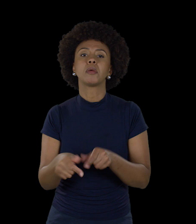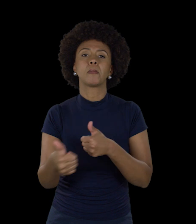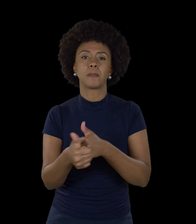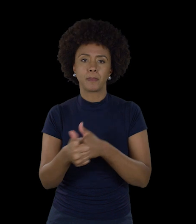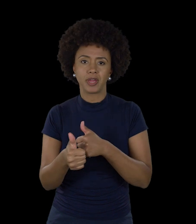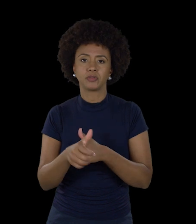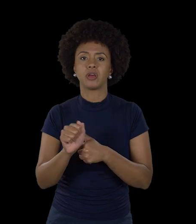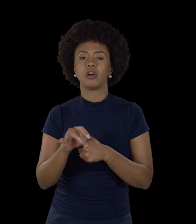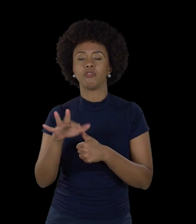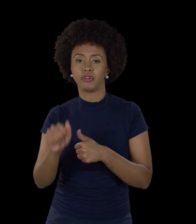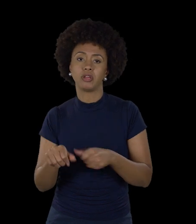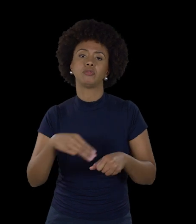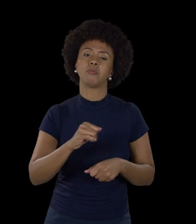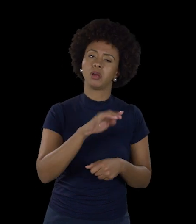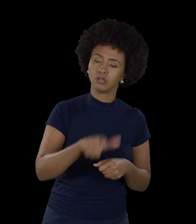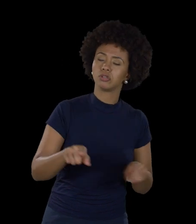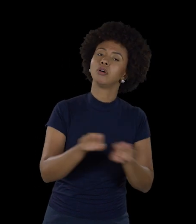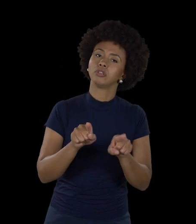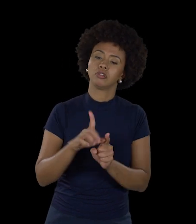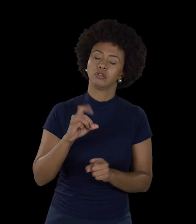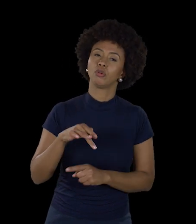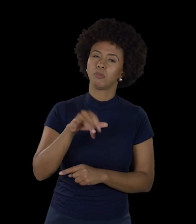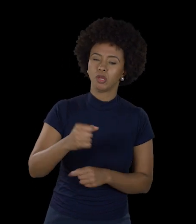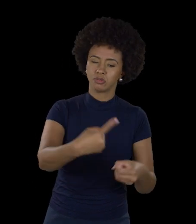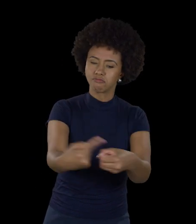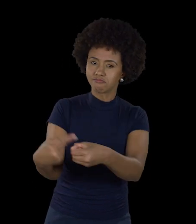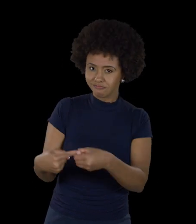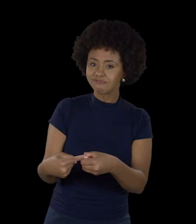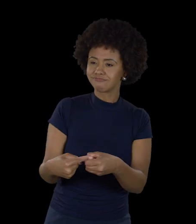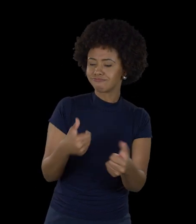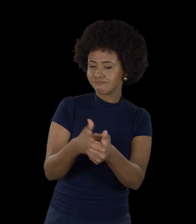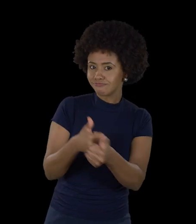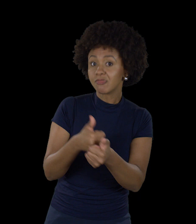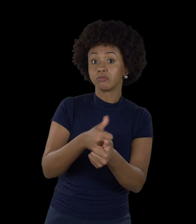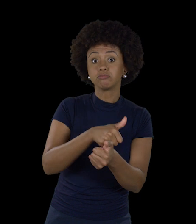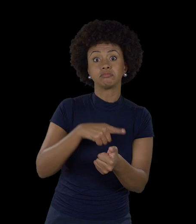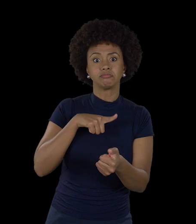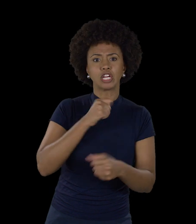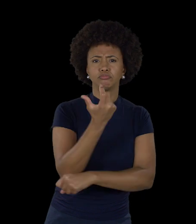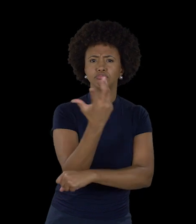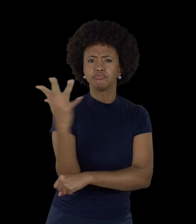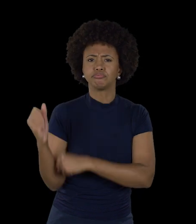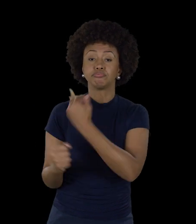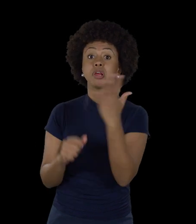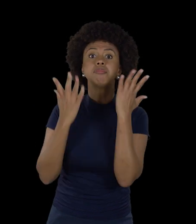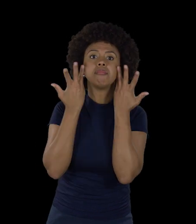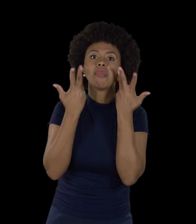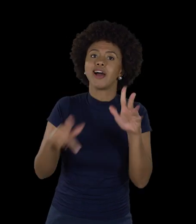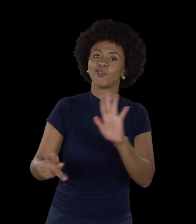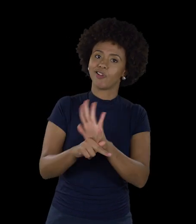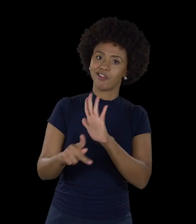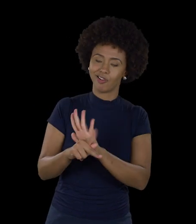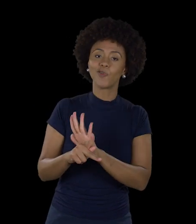corredor, formado com Alfredo Chaves, Marechal Floriano e Domingos Martins, é um trecho preservado da Mata Atlântica. Trata-se